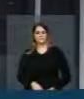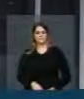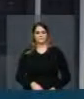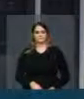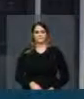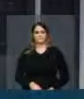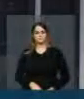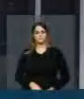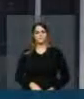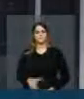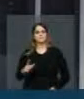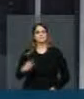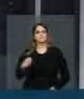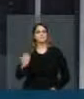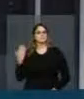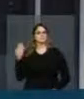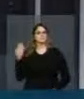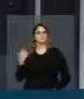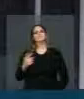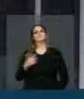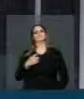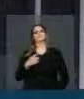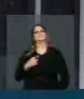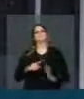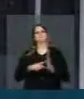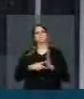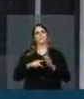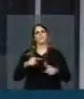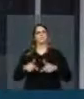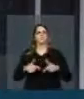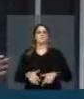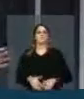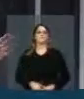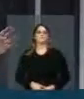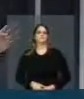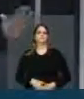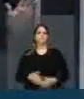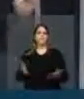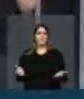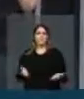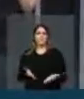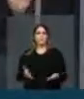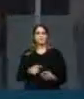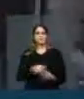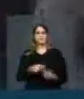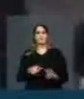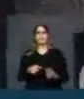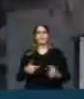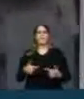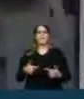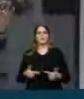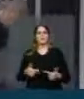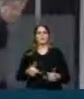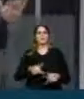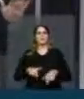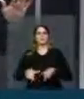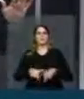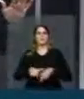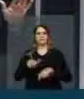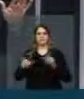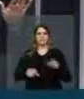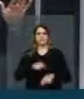Quando eu estava lá no sindicato. Hoje, tem duas lutas dos trabalhadores brasileiros. A questão do fator